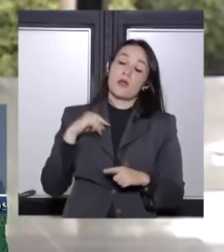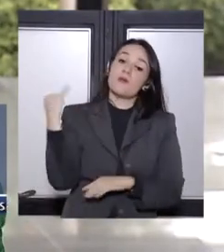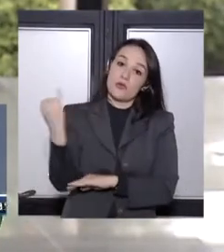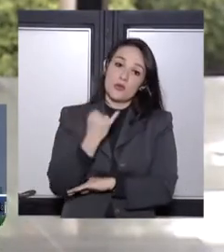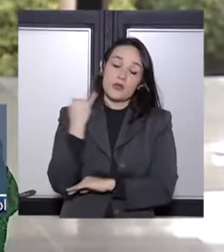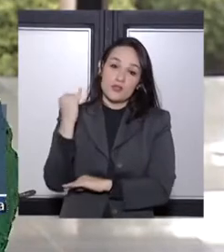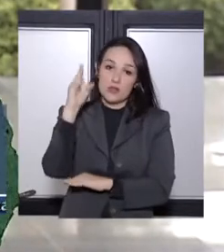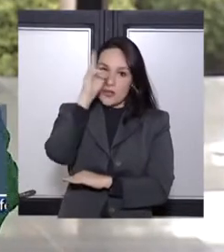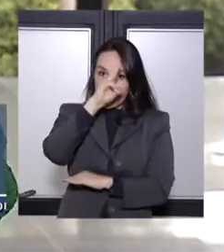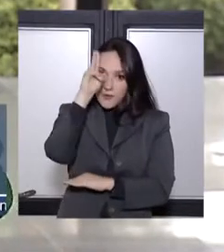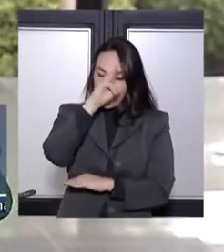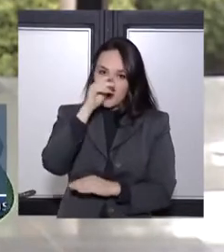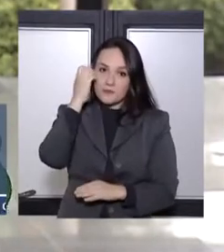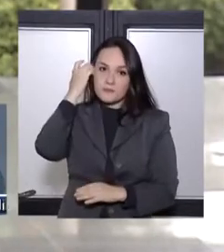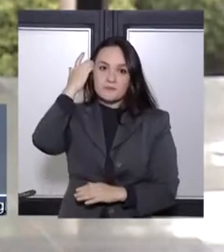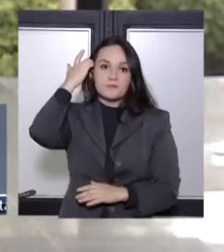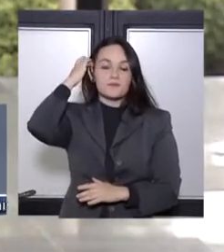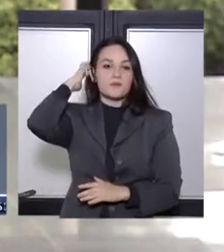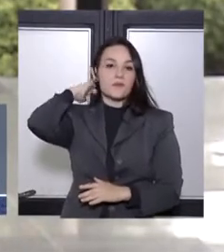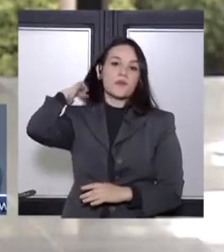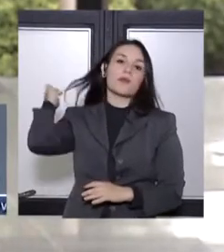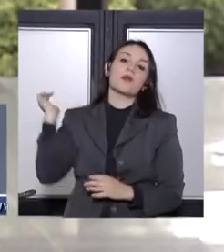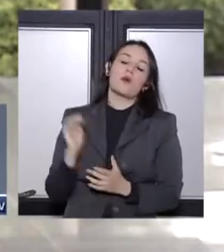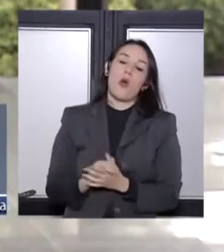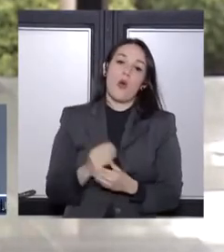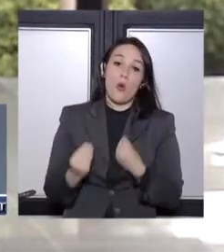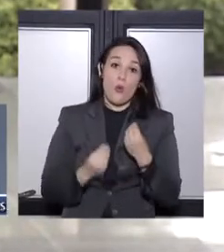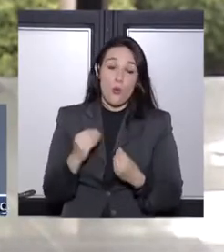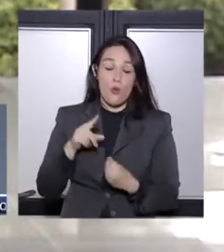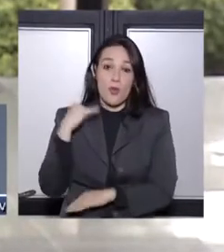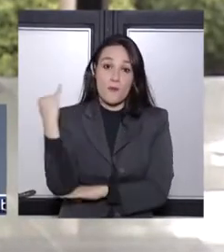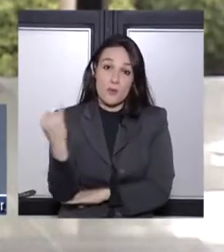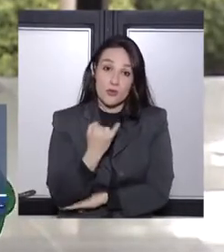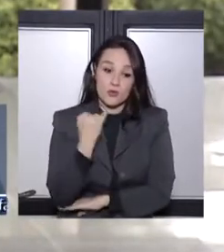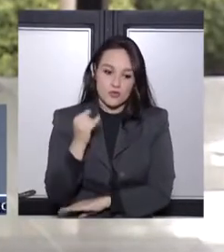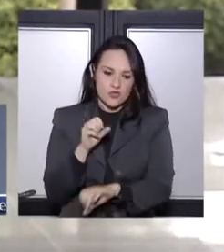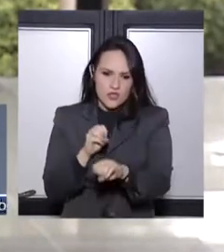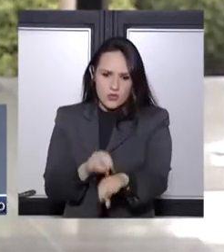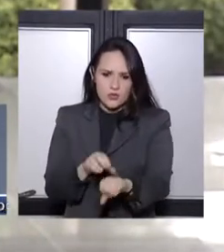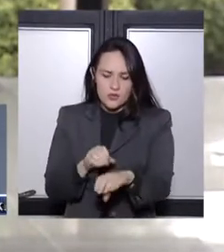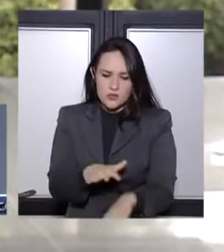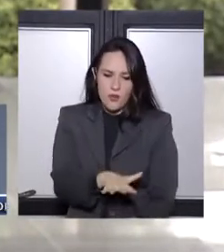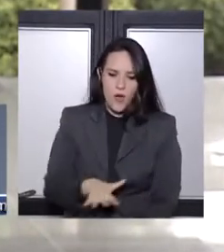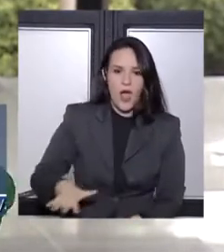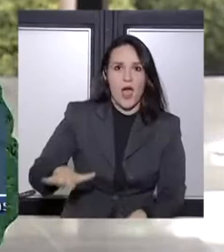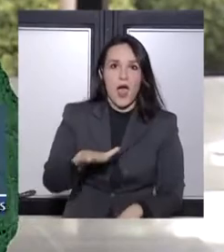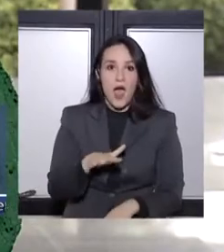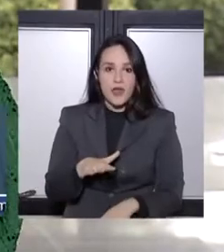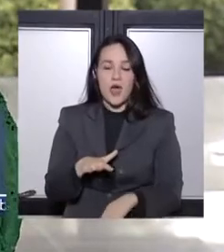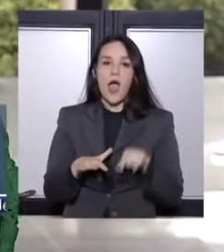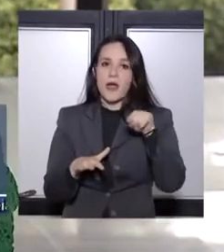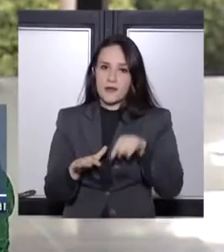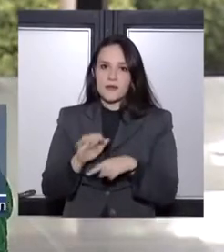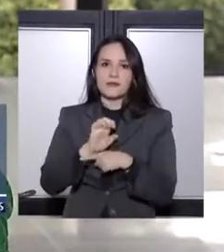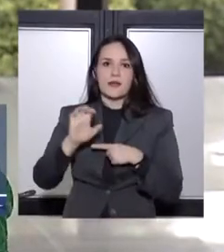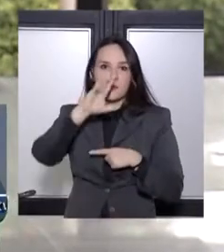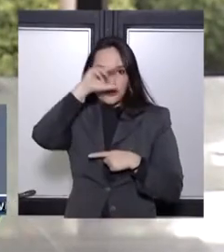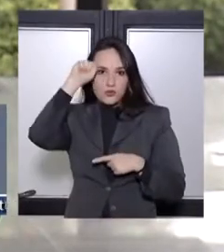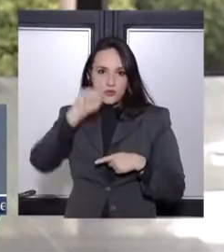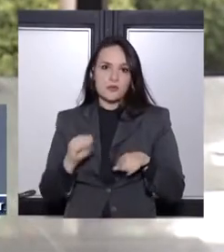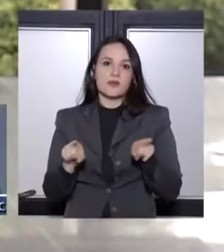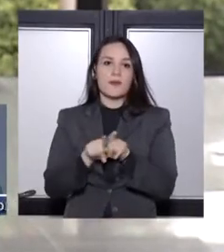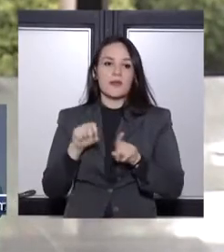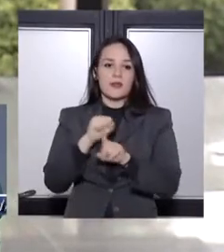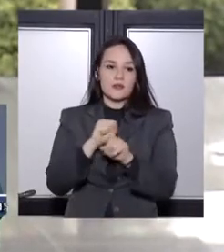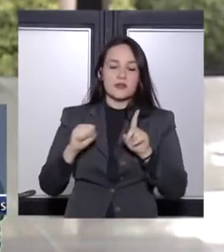porque o quão é importante a educação para Mato Grosso do Sul, para a sociedade em